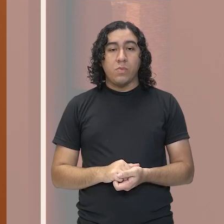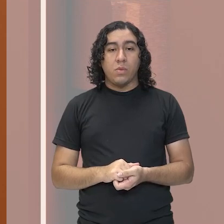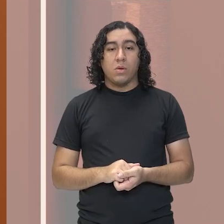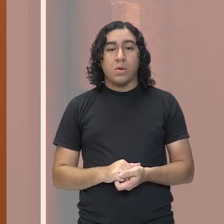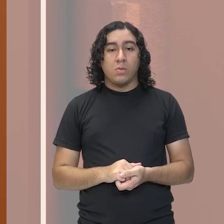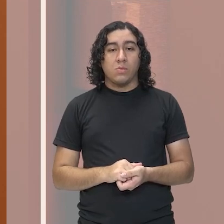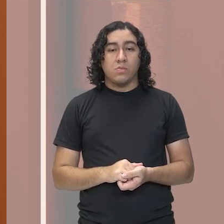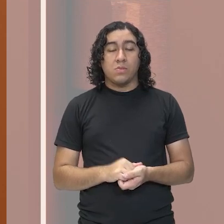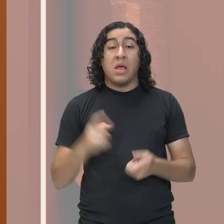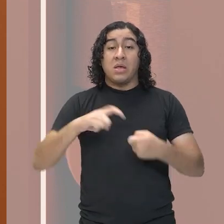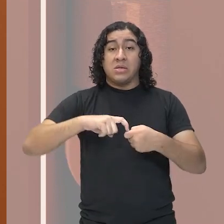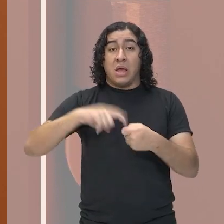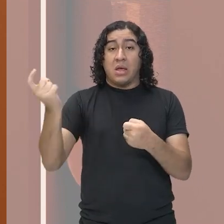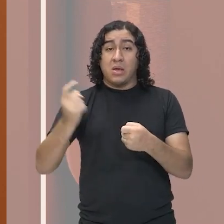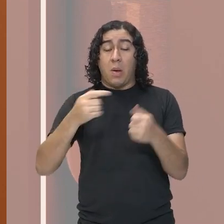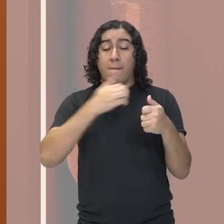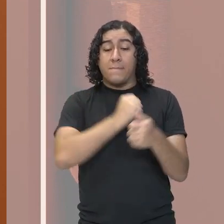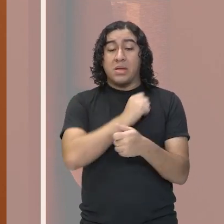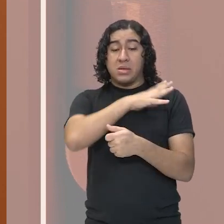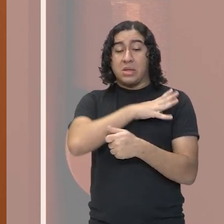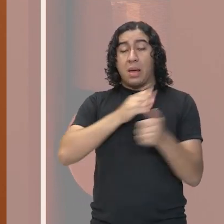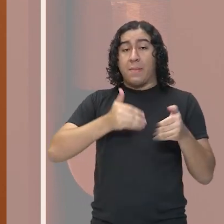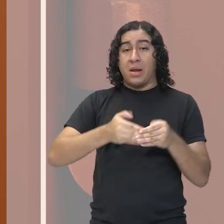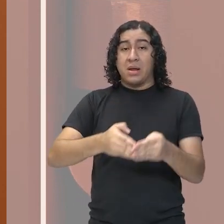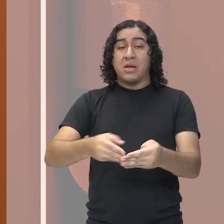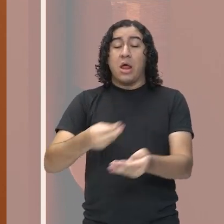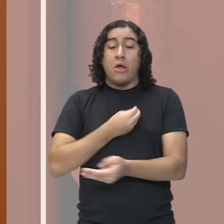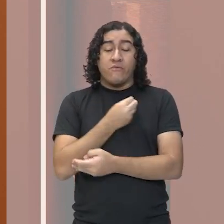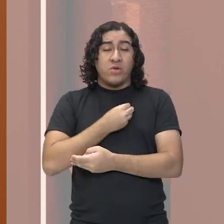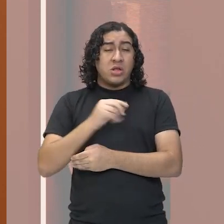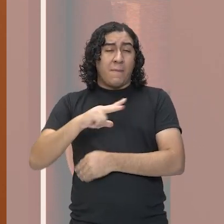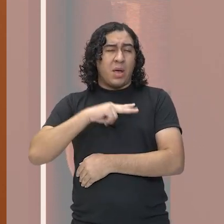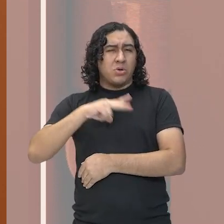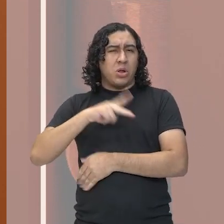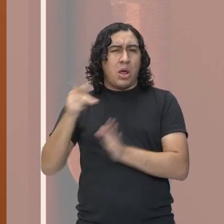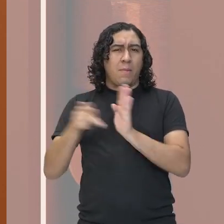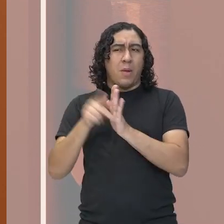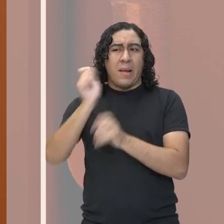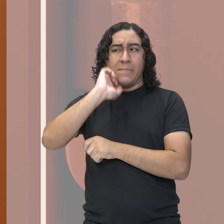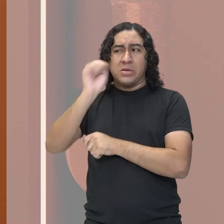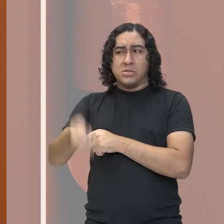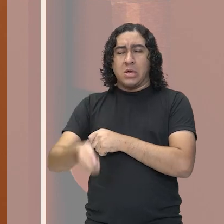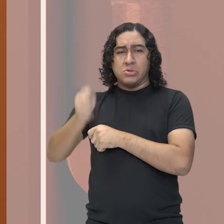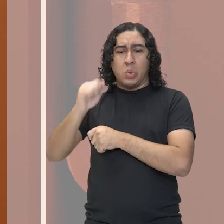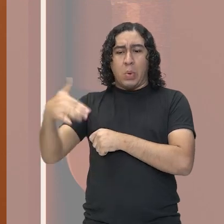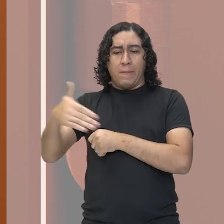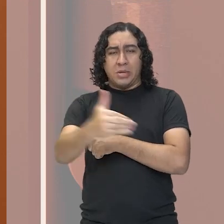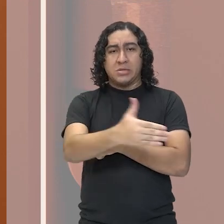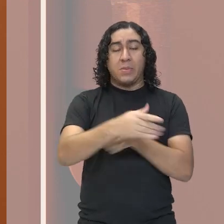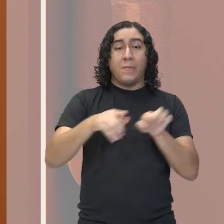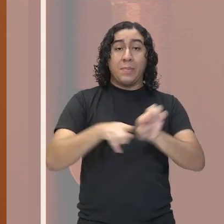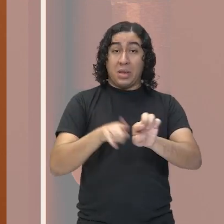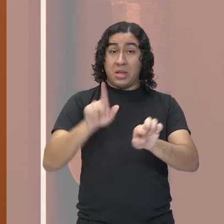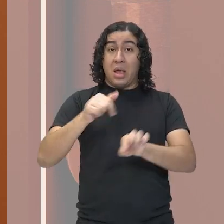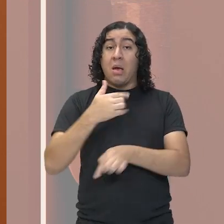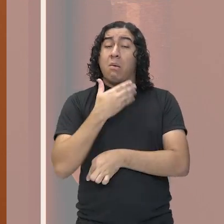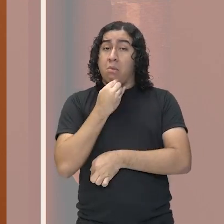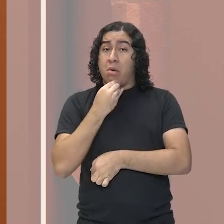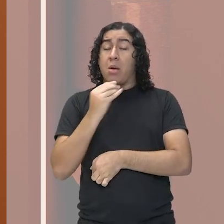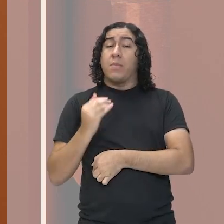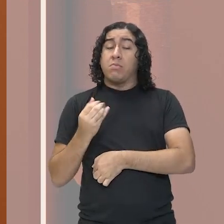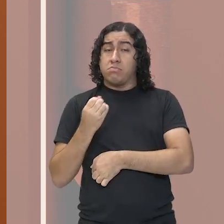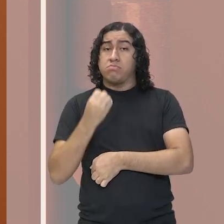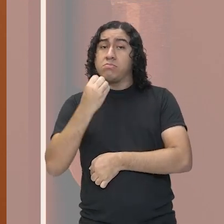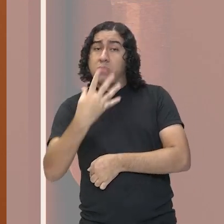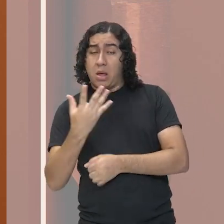saiu da Marinha, né, foi viver uma vida aí pacata como pescador, né, mas foi um grande líder, né, um grande